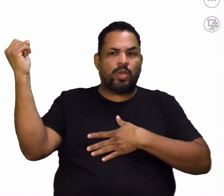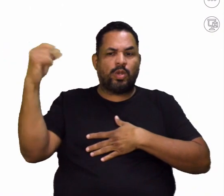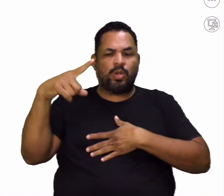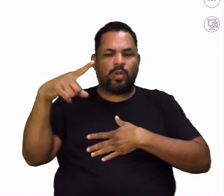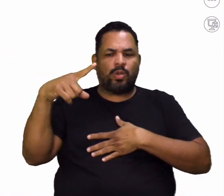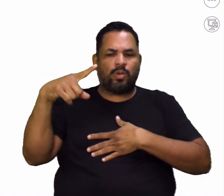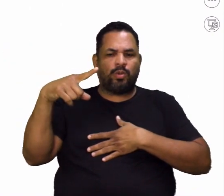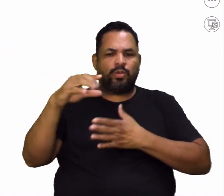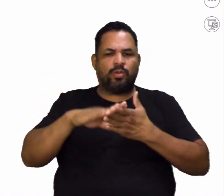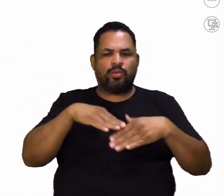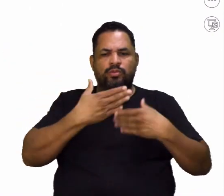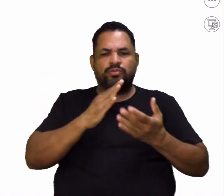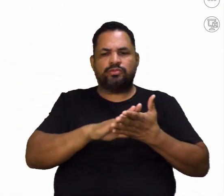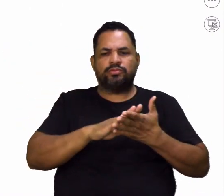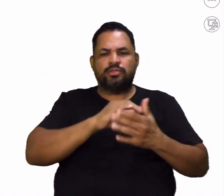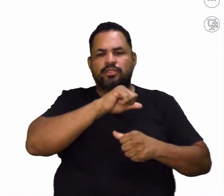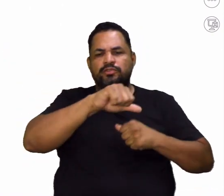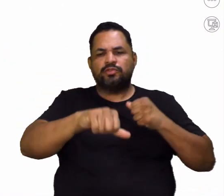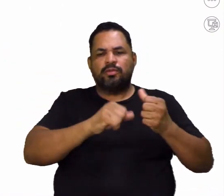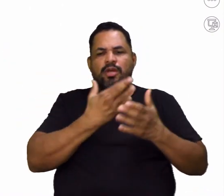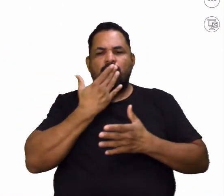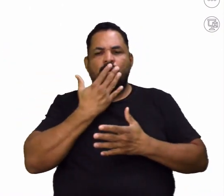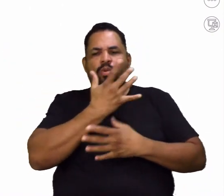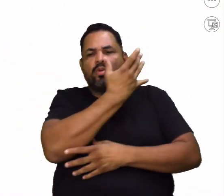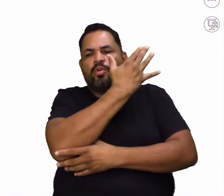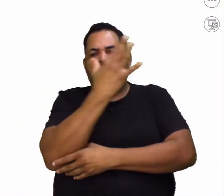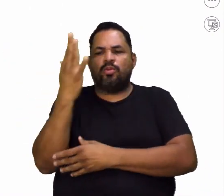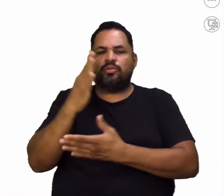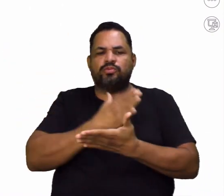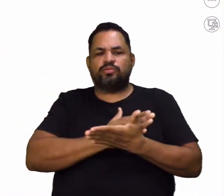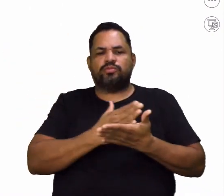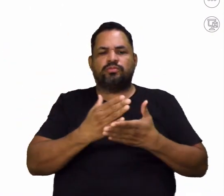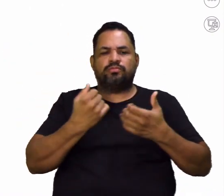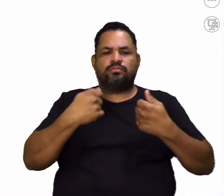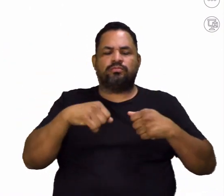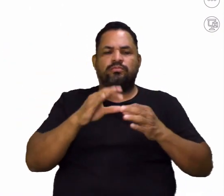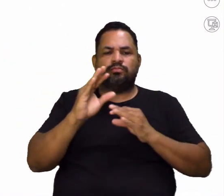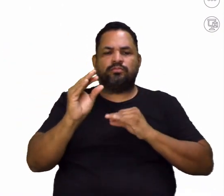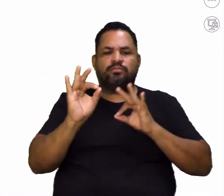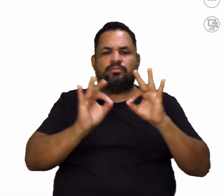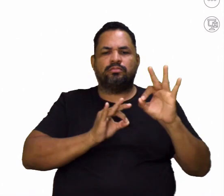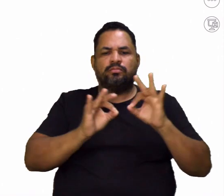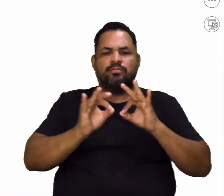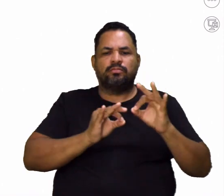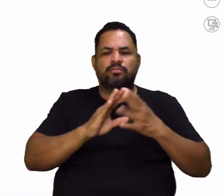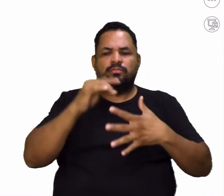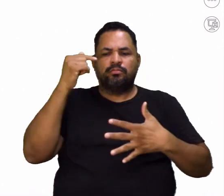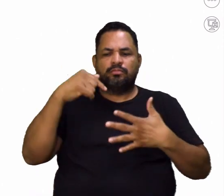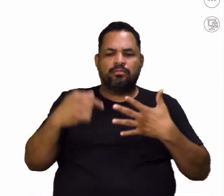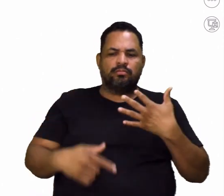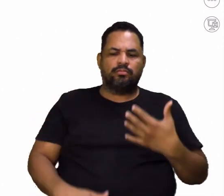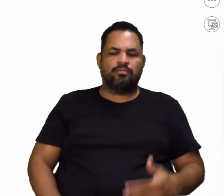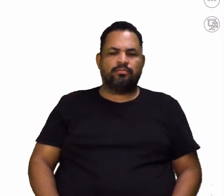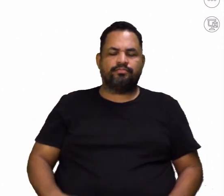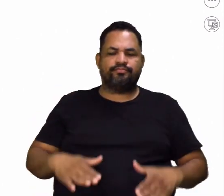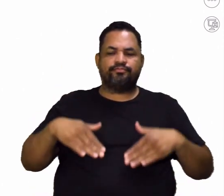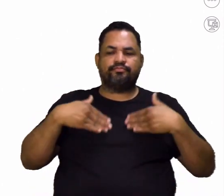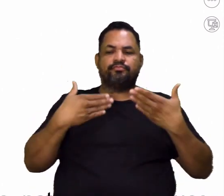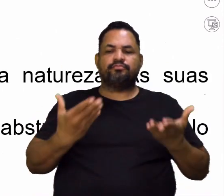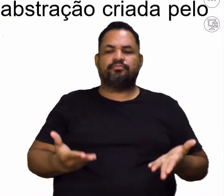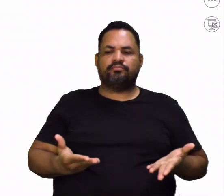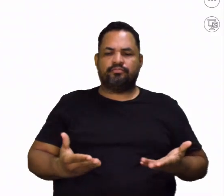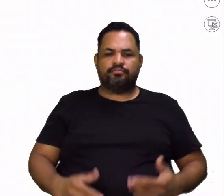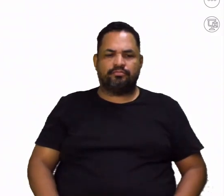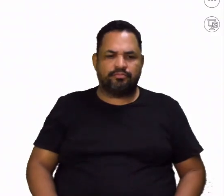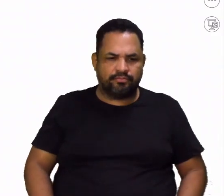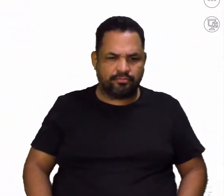provoca nas cores da natureza e seus princípios pode ser sintetizado nesses aspectos Quais são esses